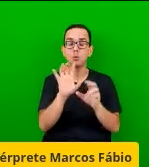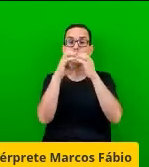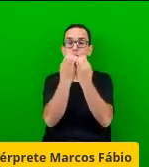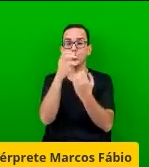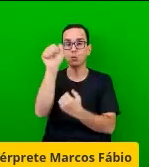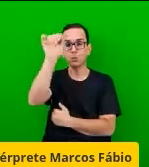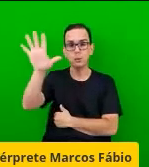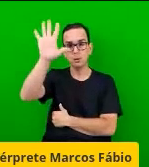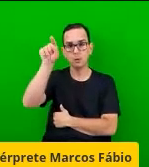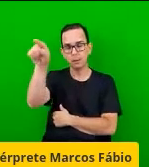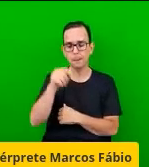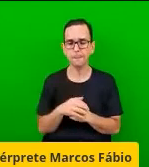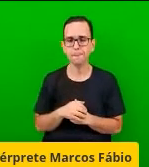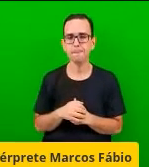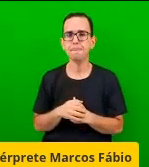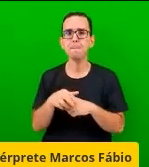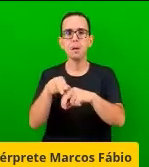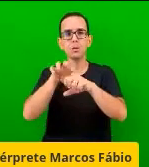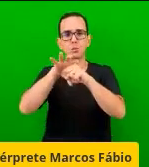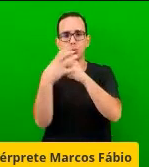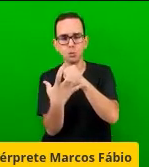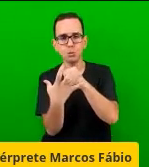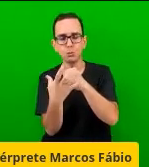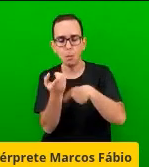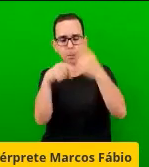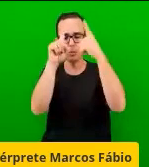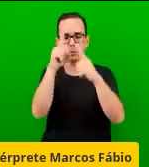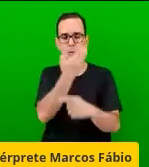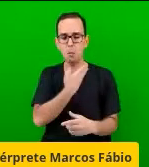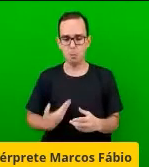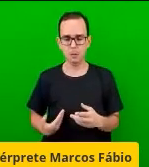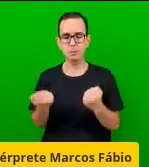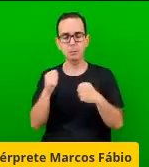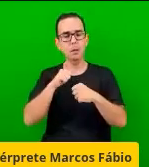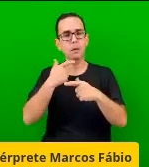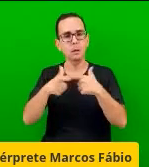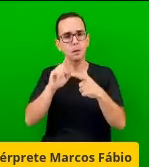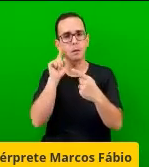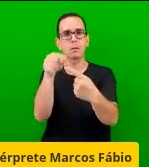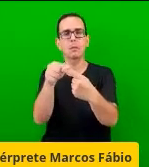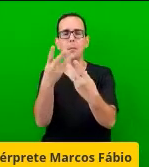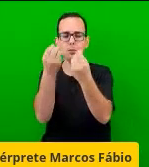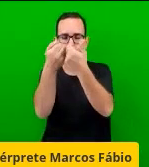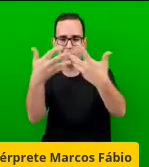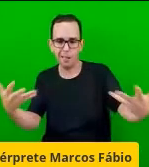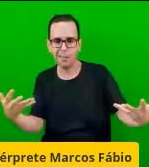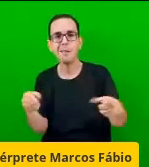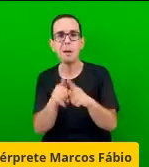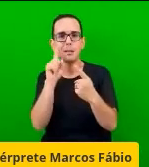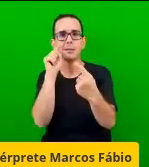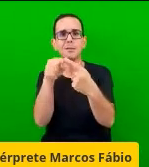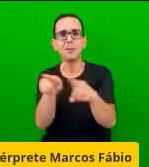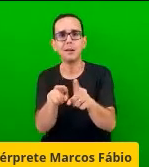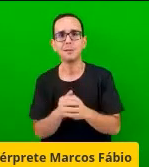Bom, pandemia, reconfiguração do poder global e as suas consequências. Já estou terminando, é bastante coisa, mas vamos lá.